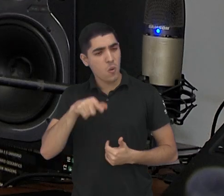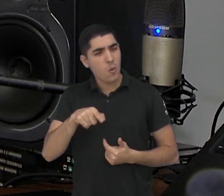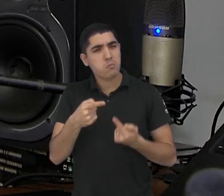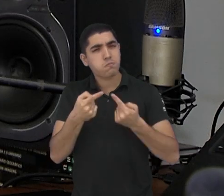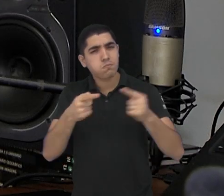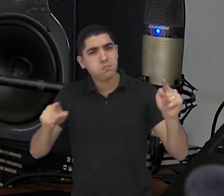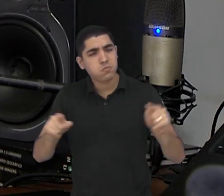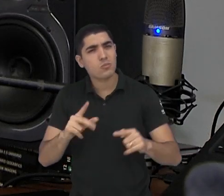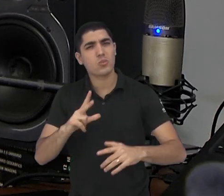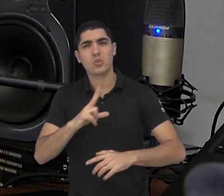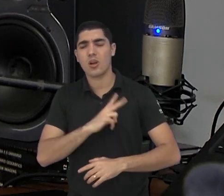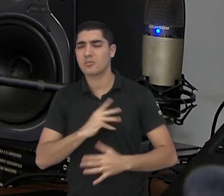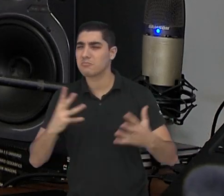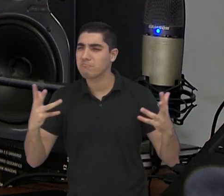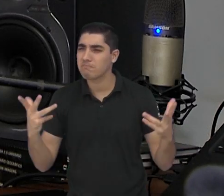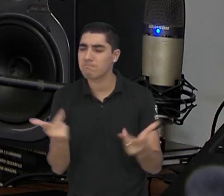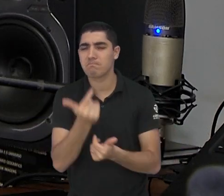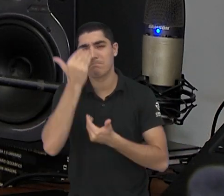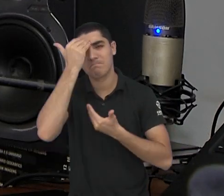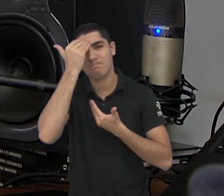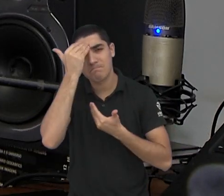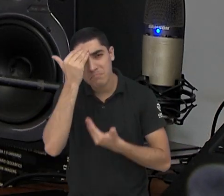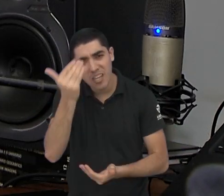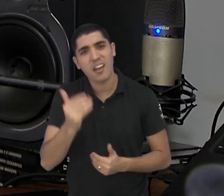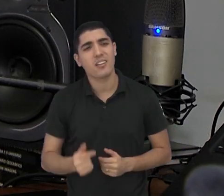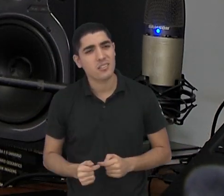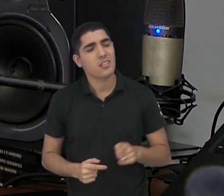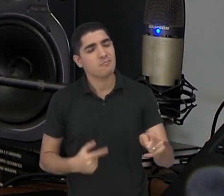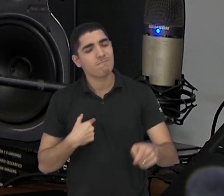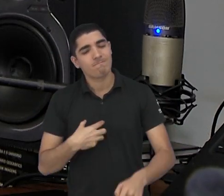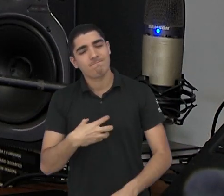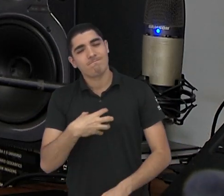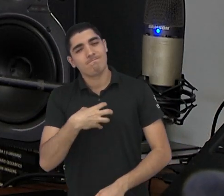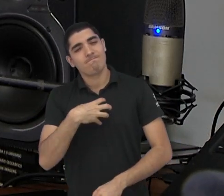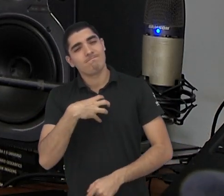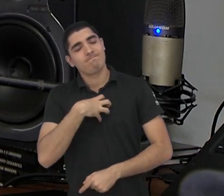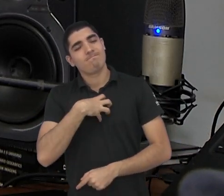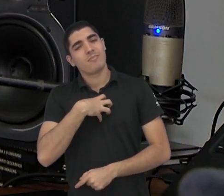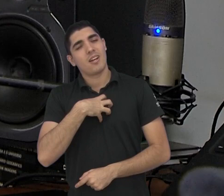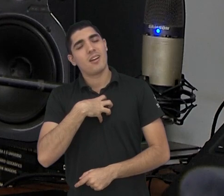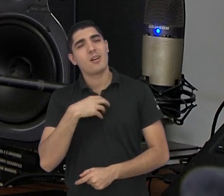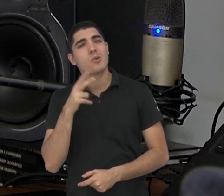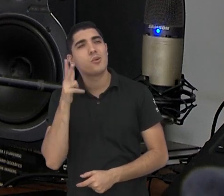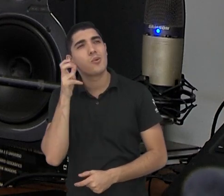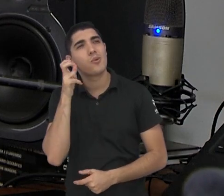dizer, isso aqui, poxa, obrigado, realmente é uma música que entra,